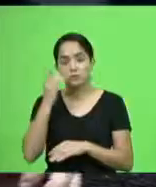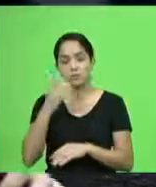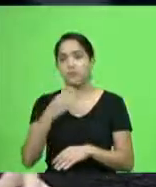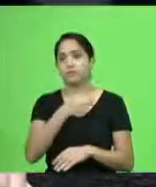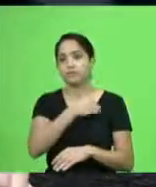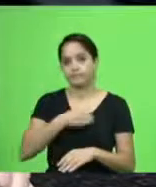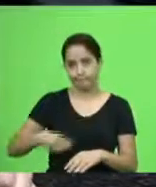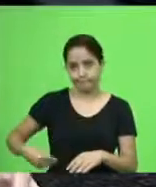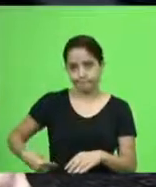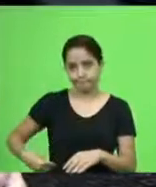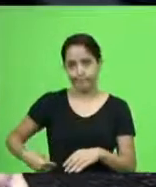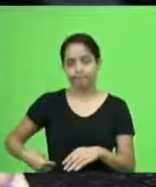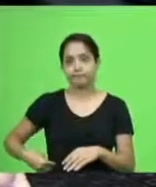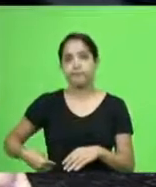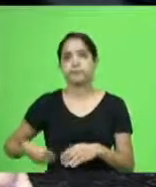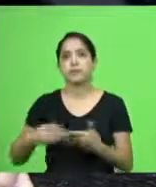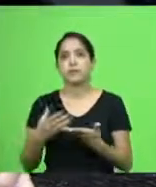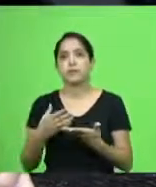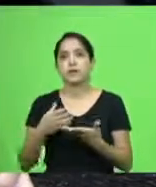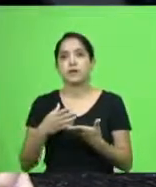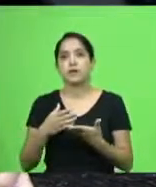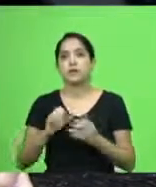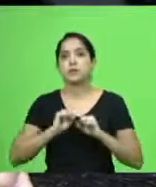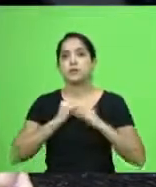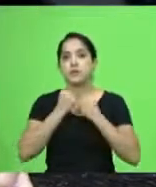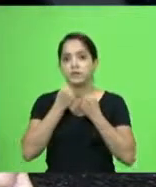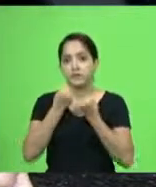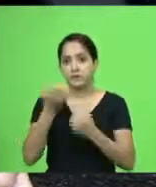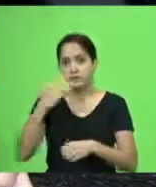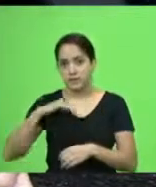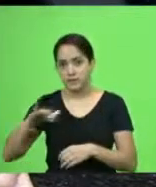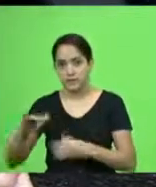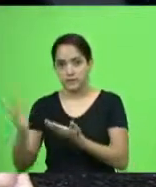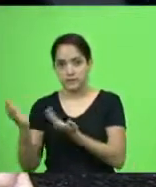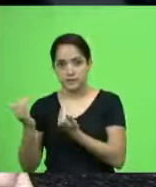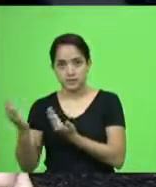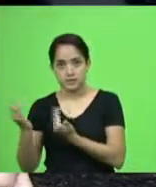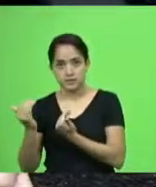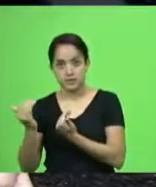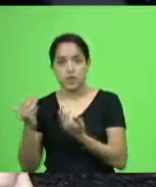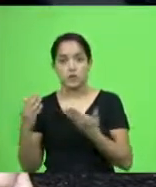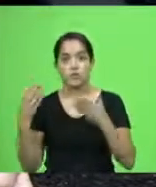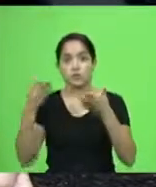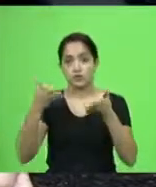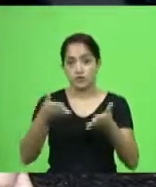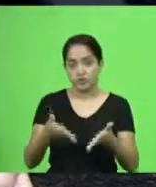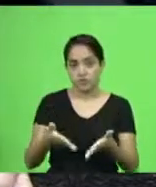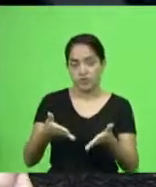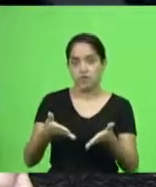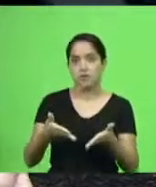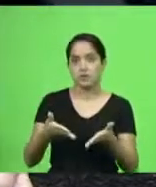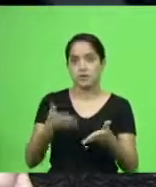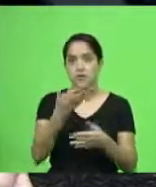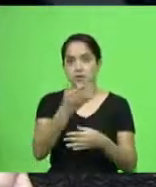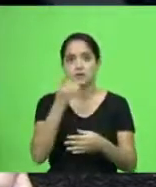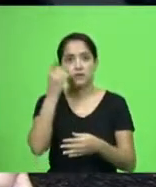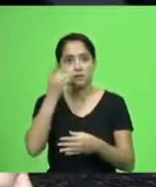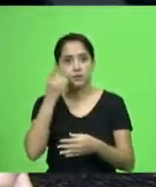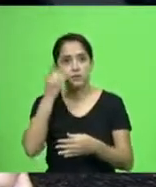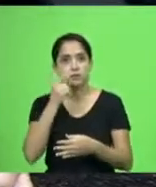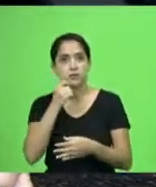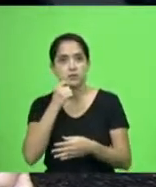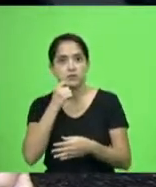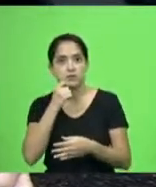defesa da criança, do adolescente. Quando Deus tem os seus propósitos na nossa vida, eu, quando cheguei aqui, a deputada Ana, que é nossa